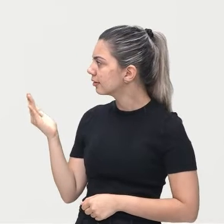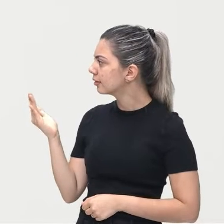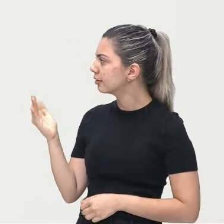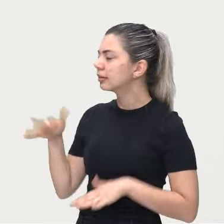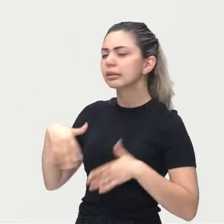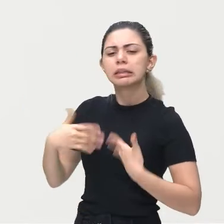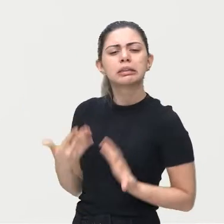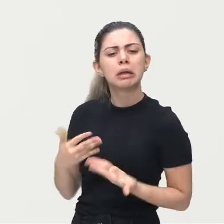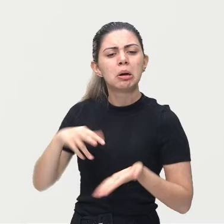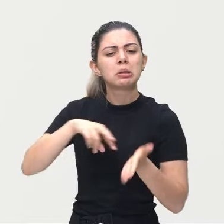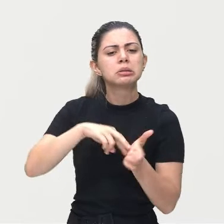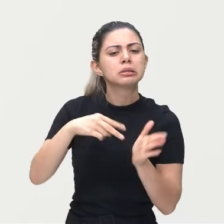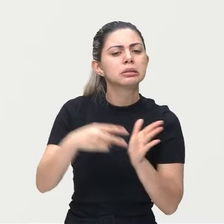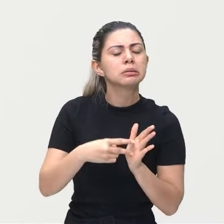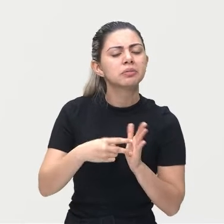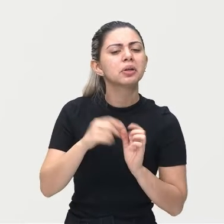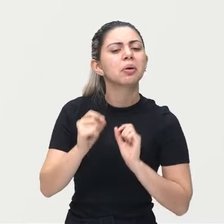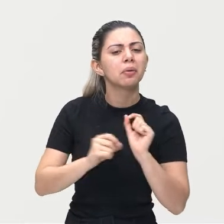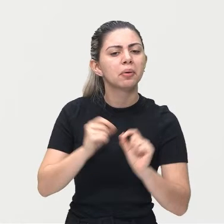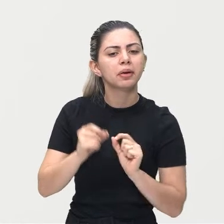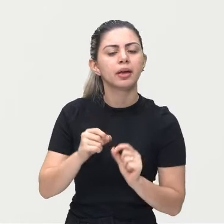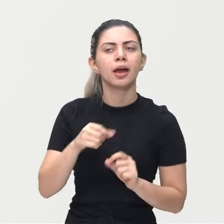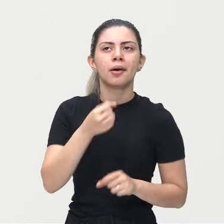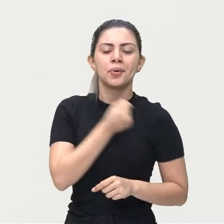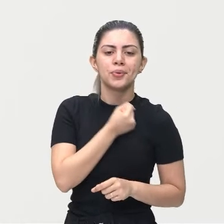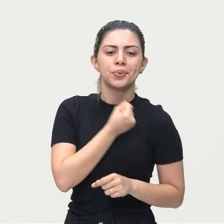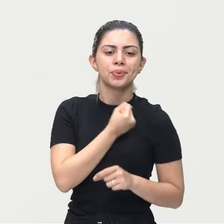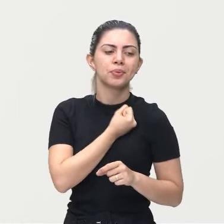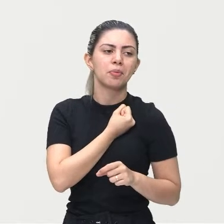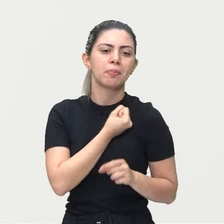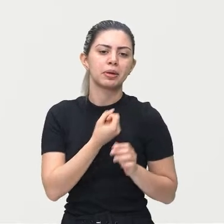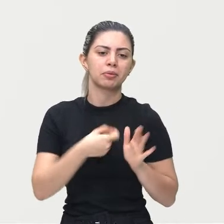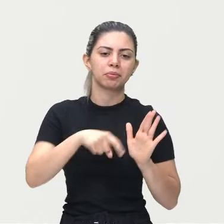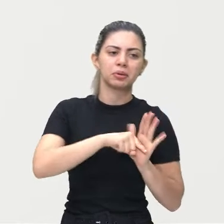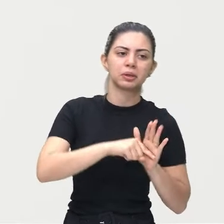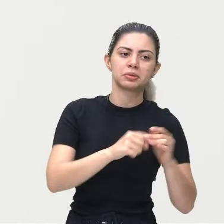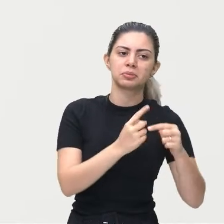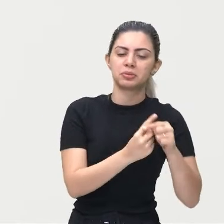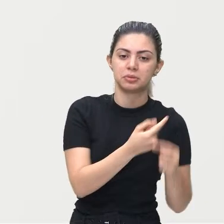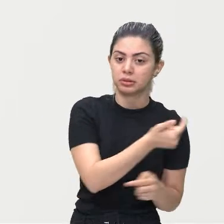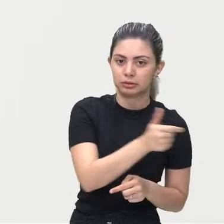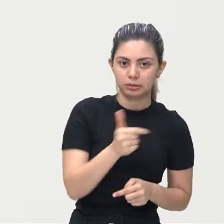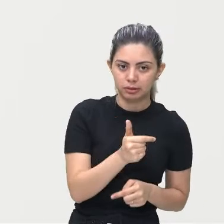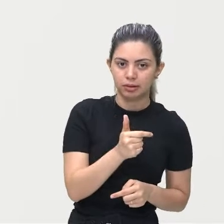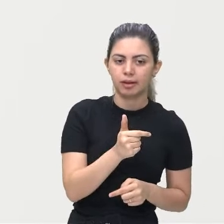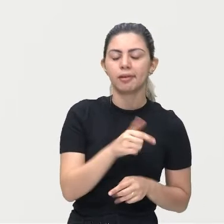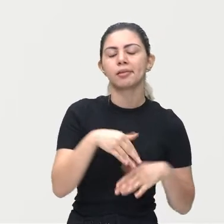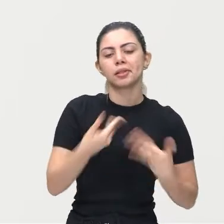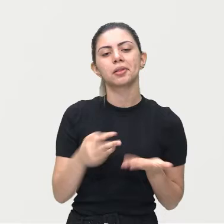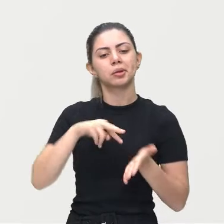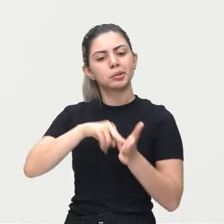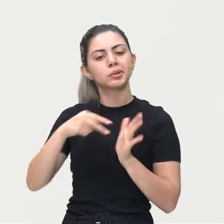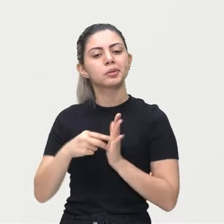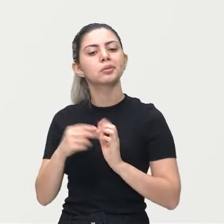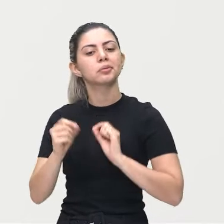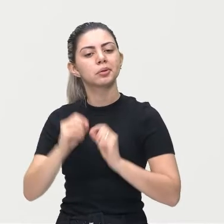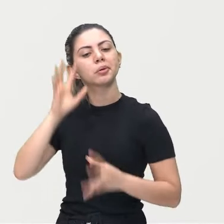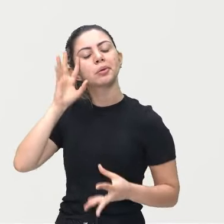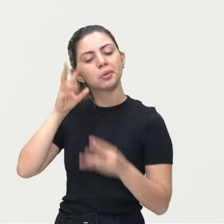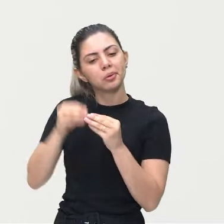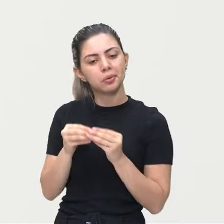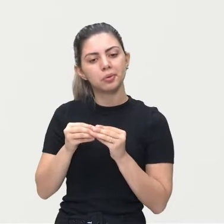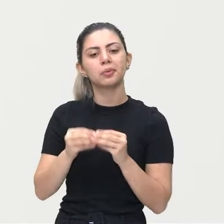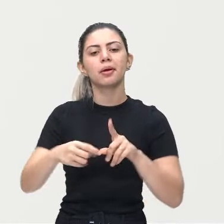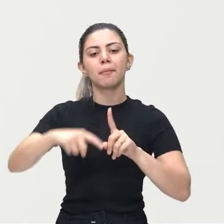aparecendo o sinal, nós já sabemos que quando o número ele não traz o sinal de forma clara, nós já sabemos então que